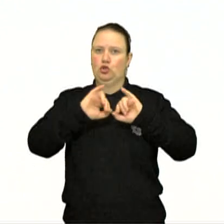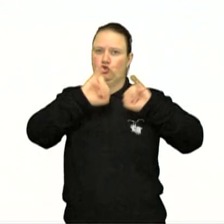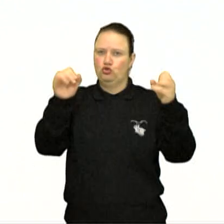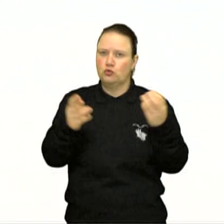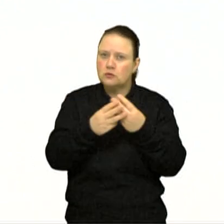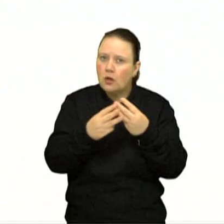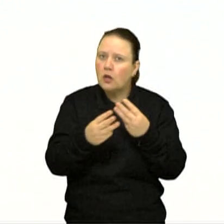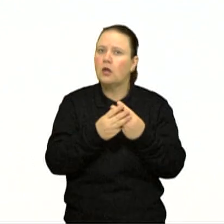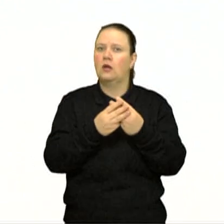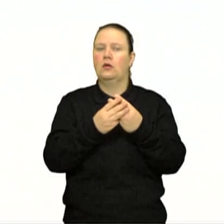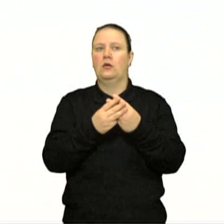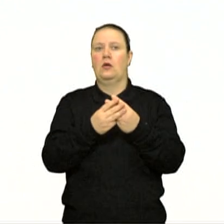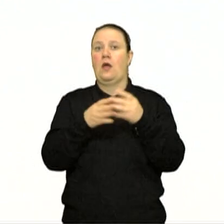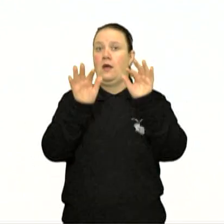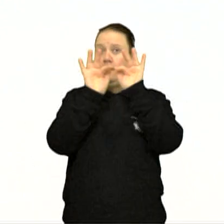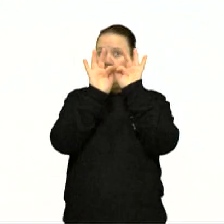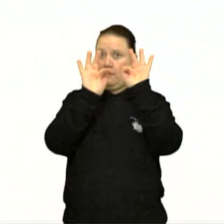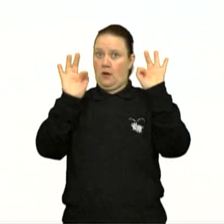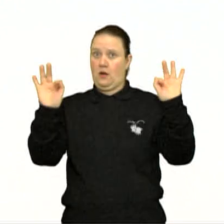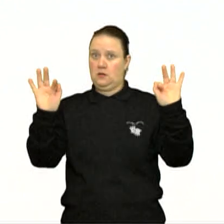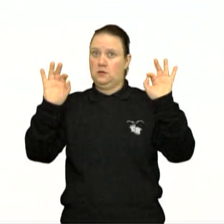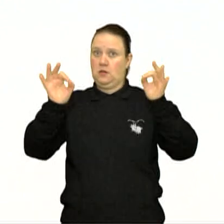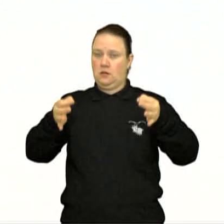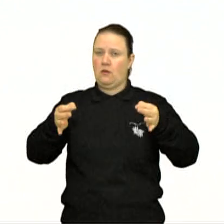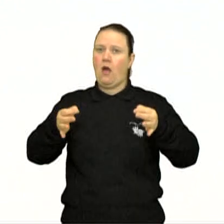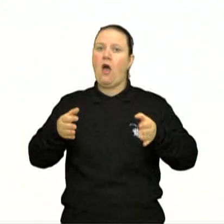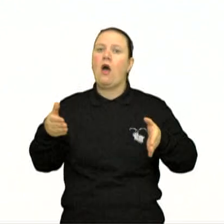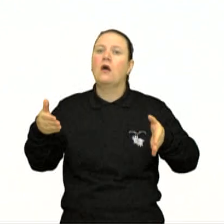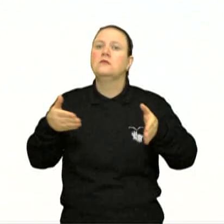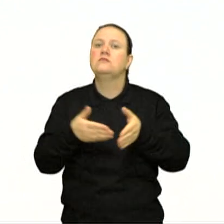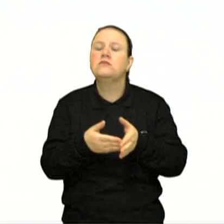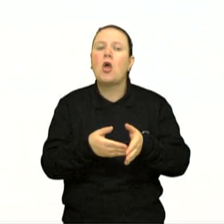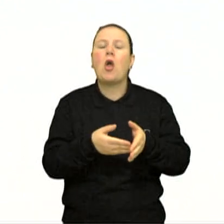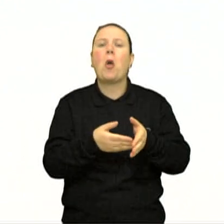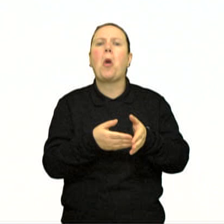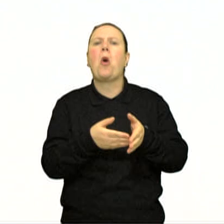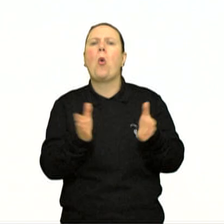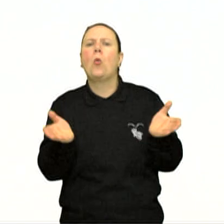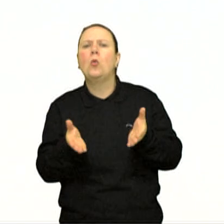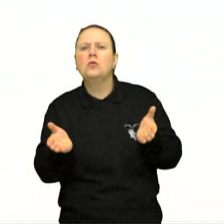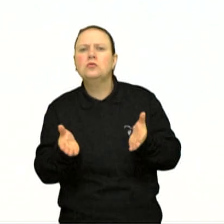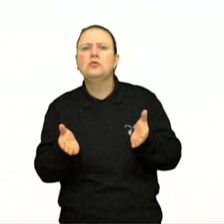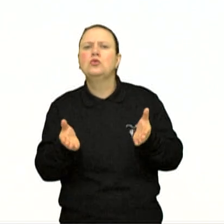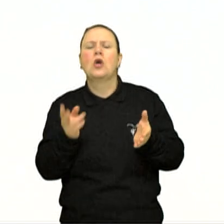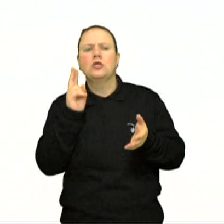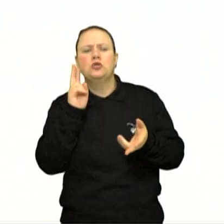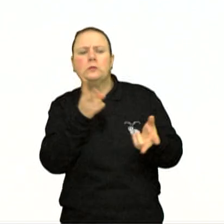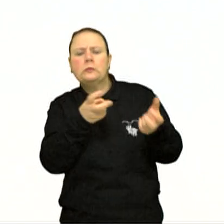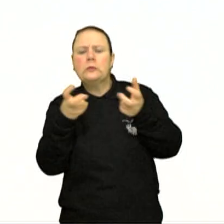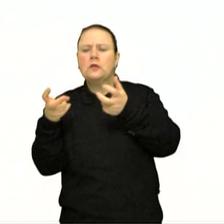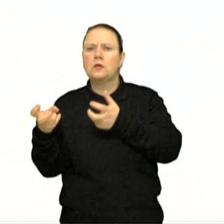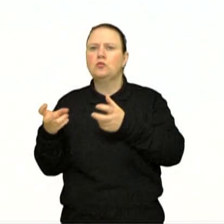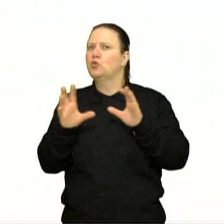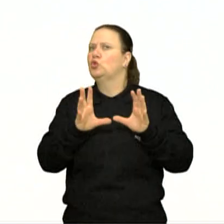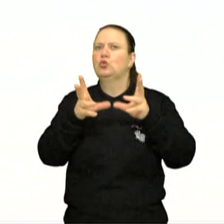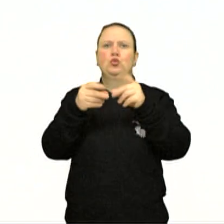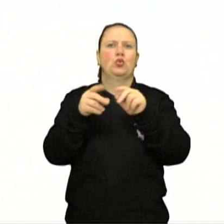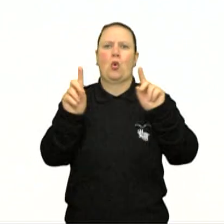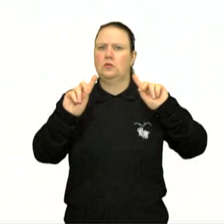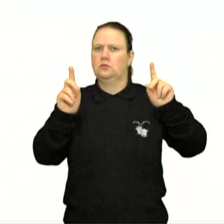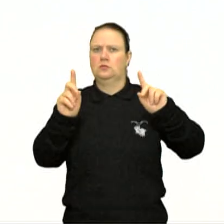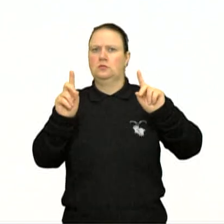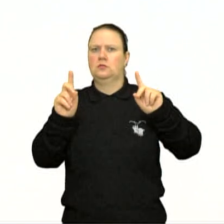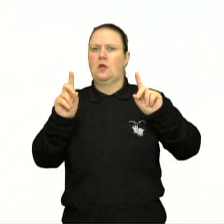a frase deveria ser, até onde se conhece, nem todos os árabes são adeptos à religião islâmica. né? Ou vocês poderiam